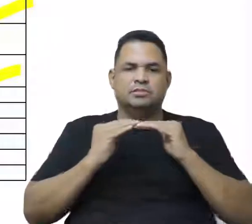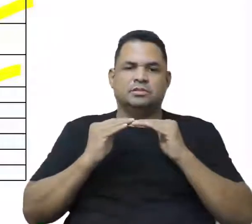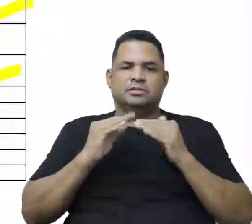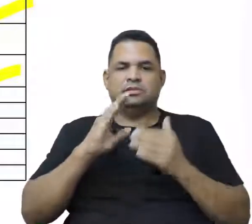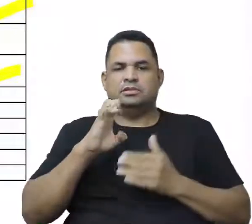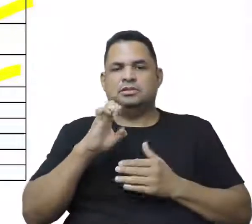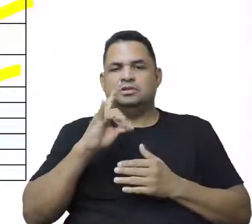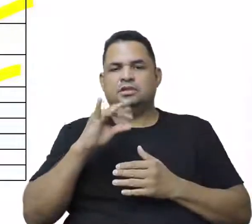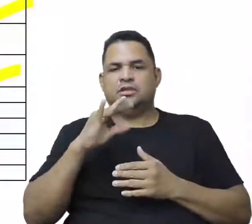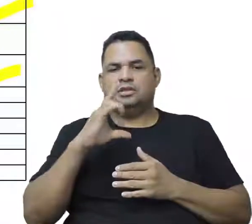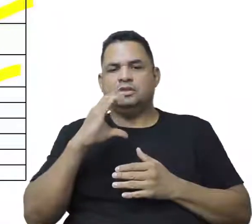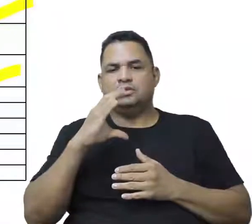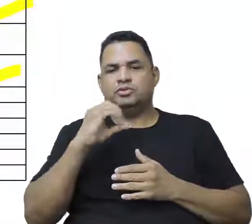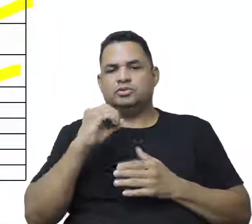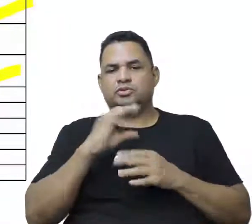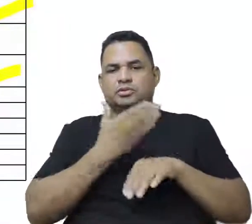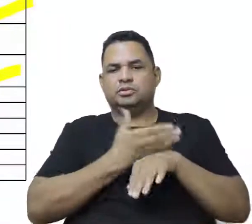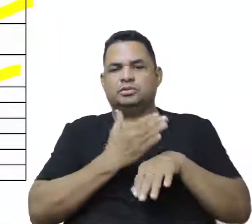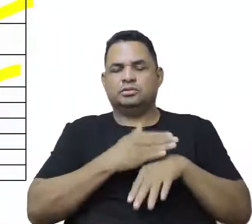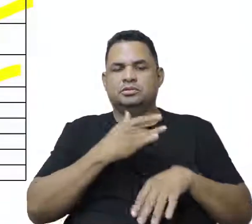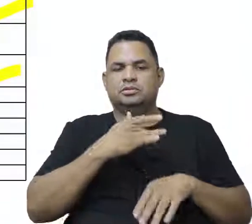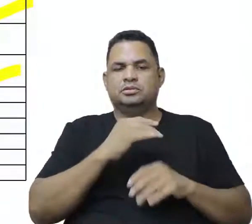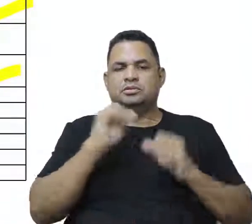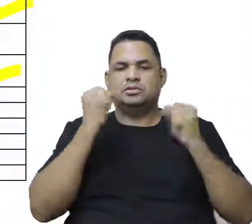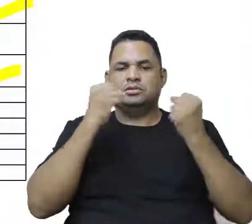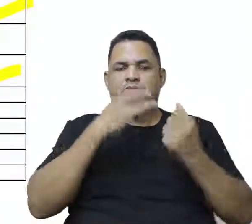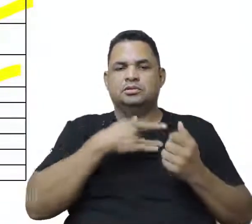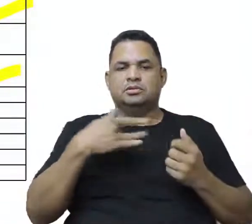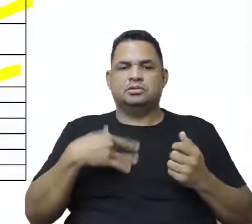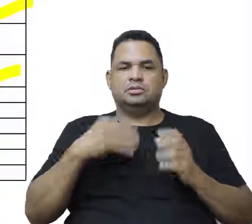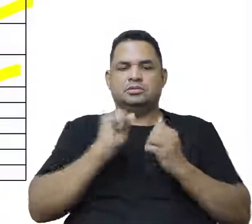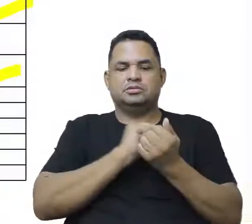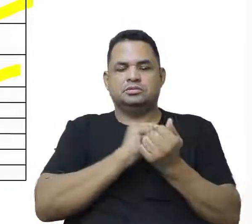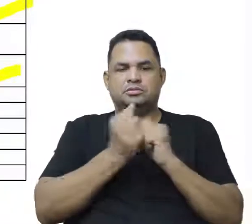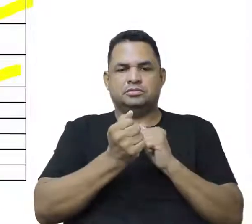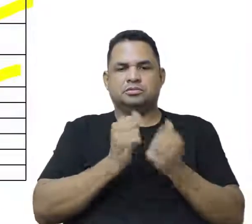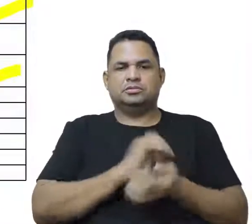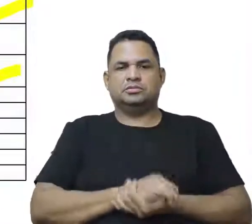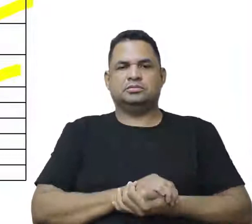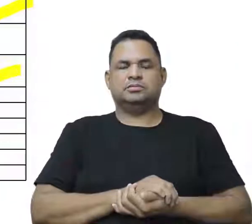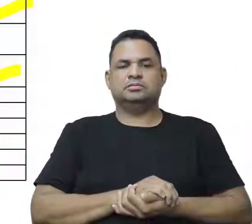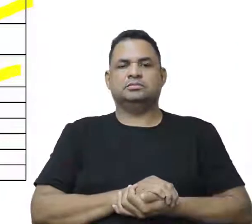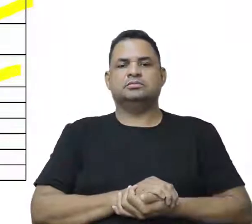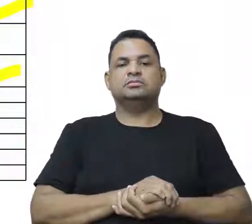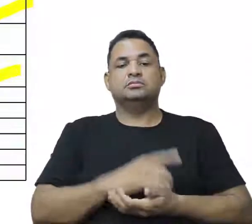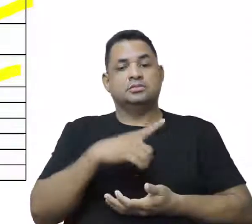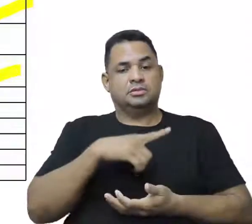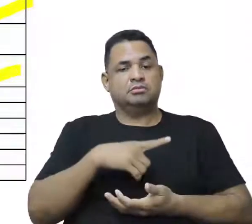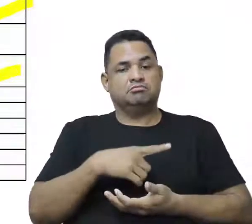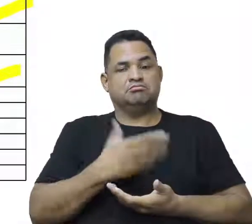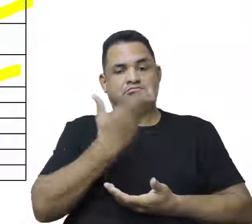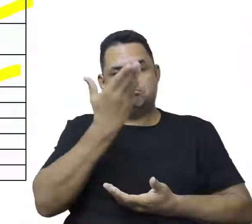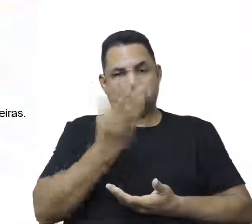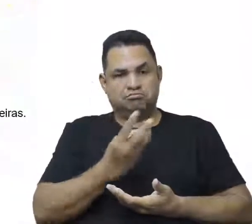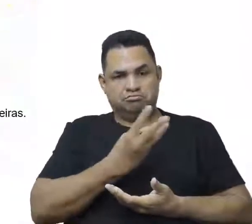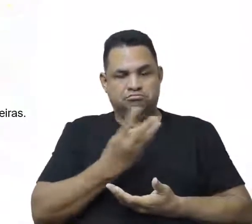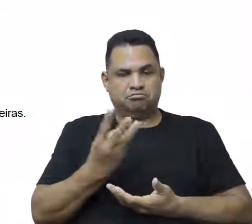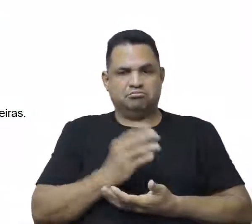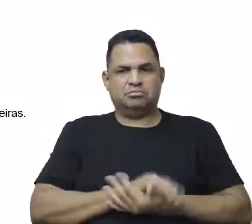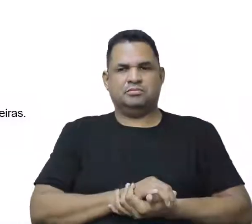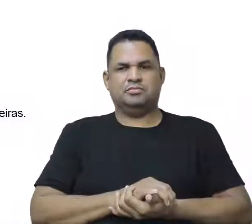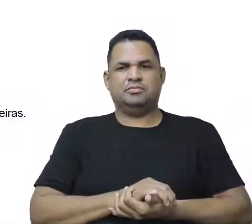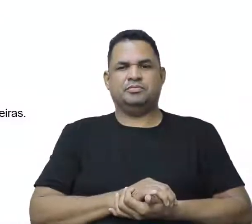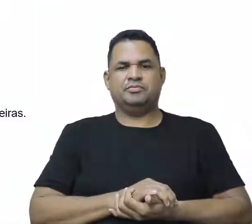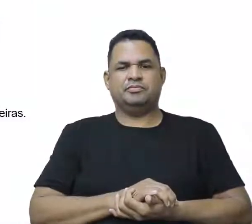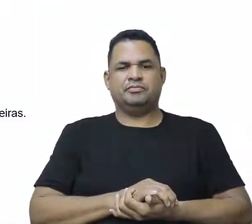né? Exercício físico e saúde e os esportes. Isso. Que é o que tem mais caído. Vamos